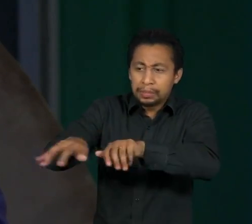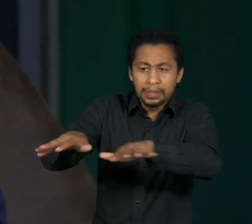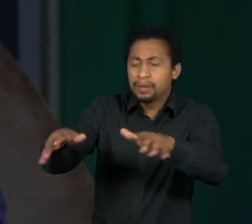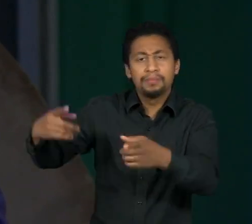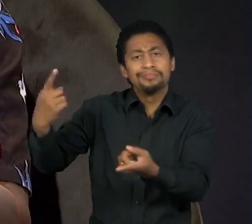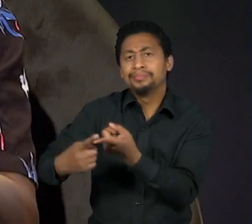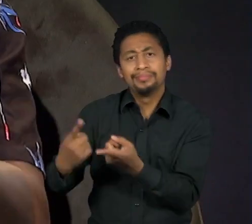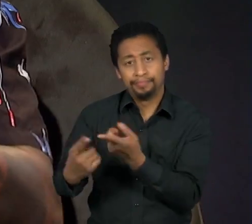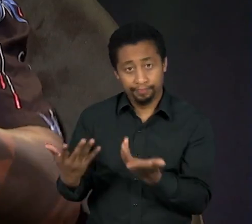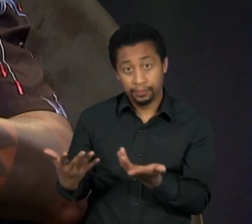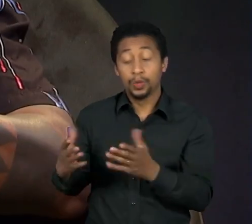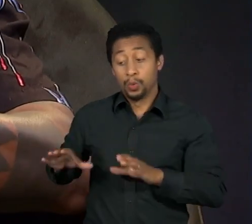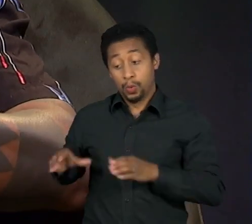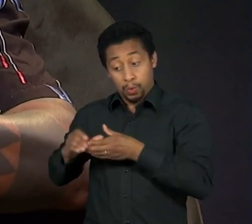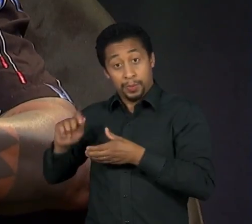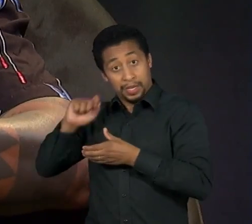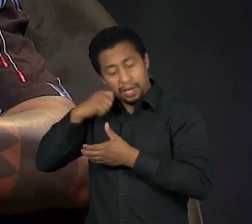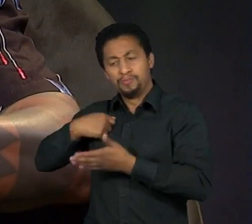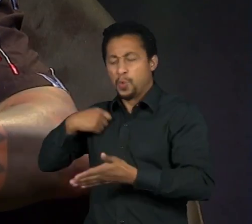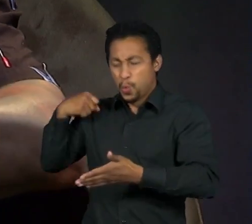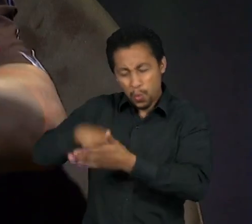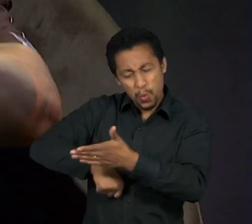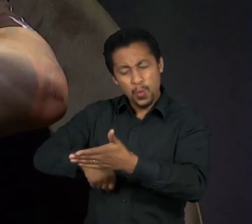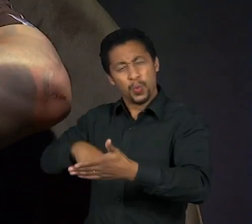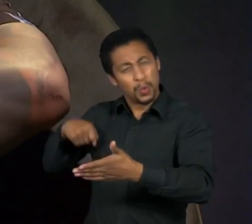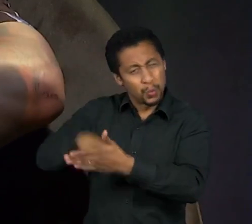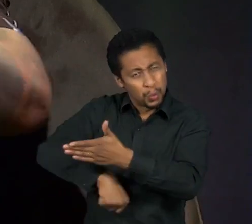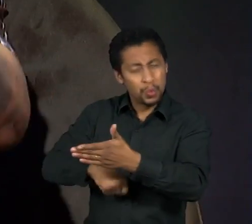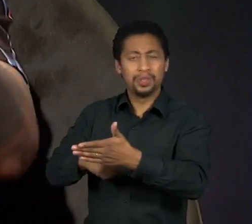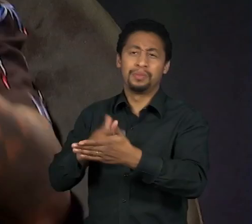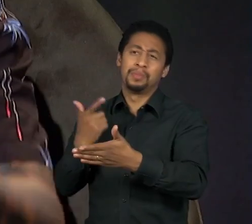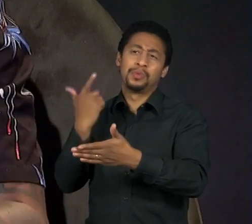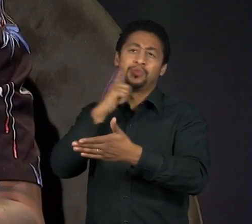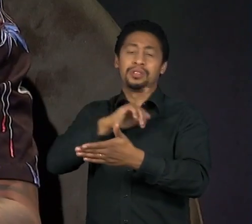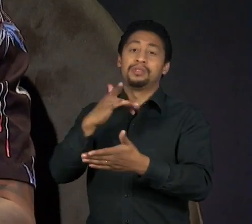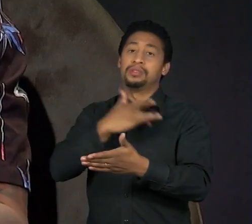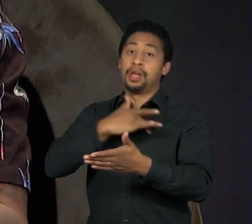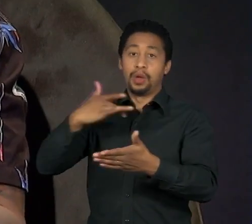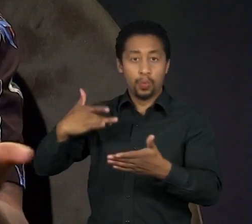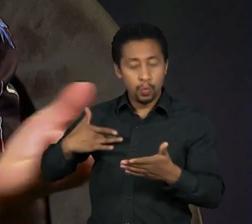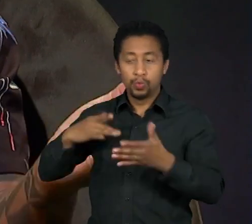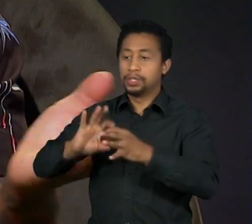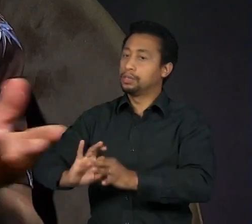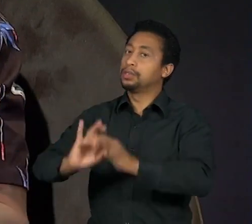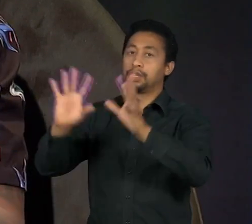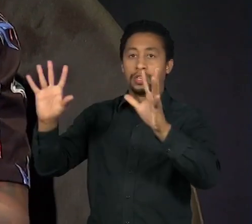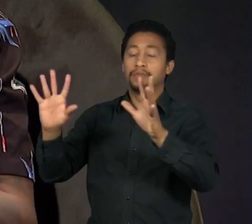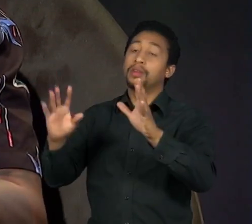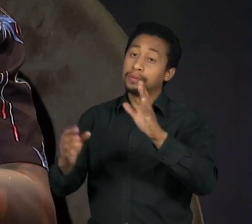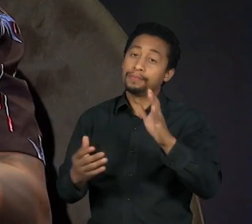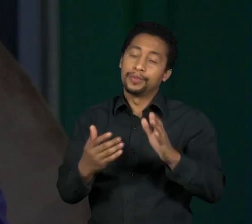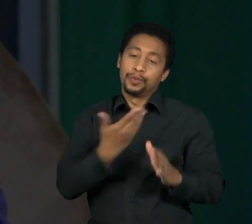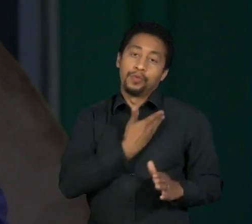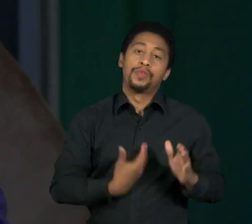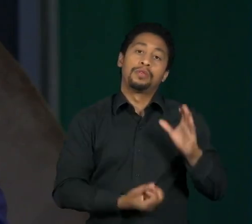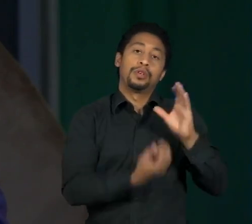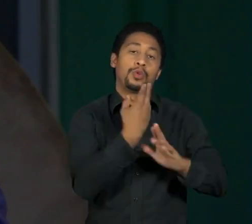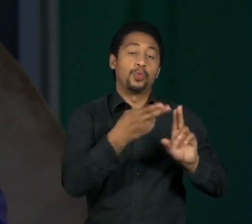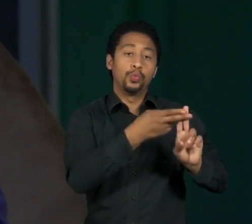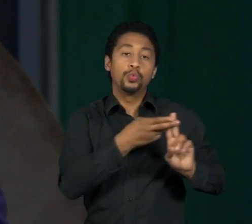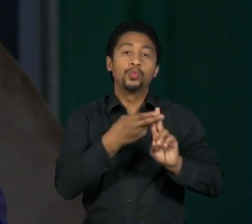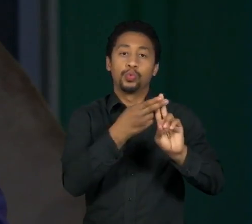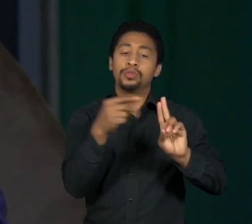muito pelo atendimento à saúde universal, que é o SUS. O SUS ele é um produto da luta do movimento